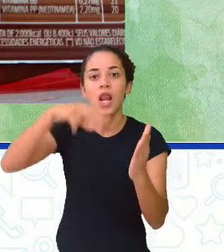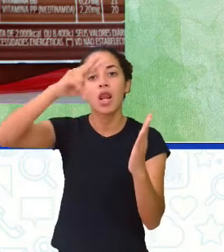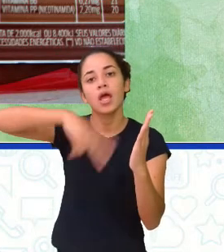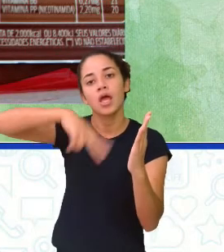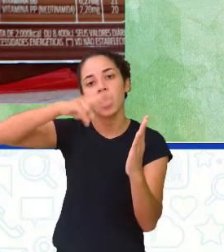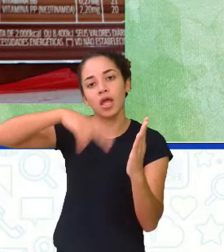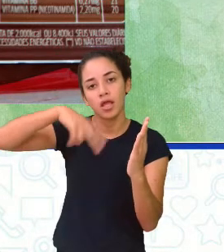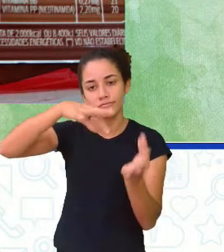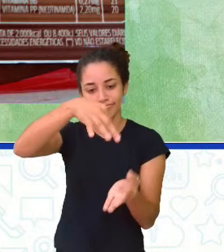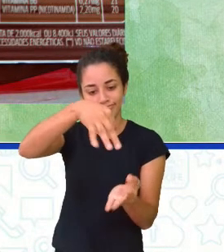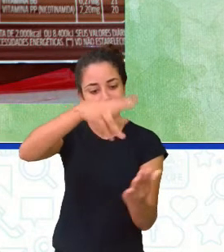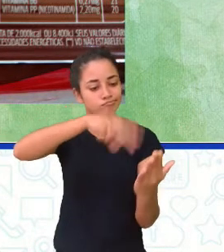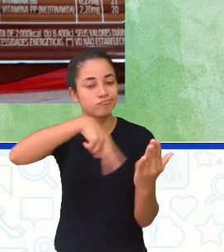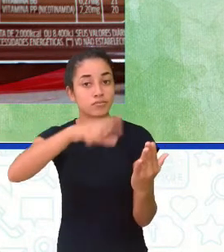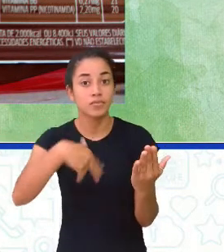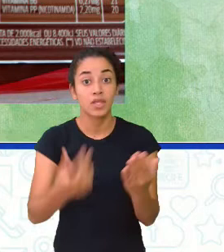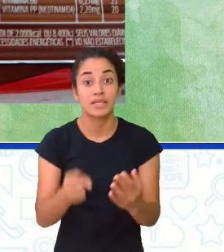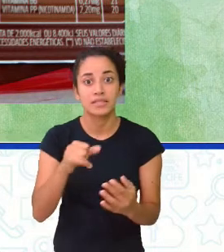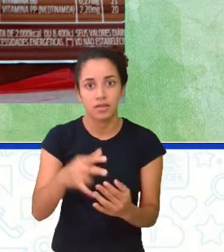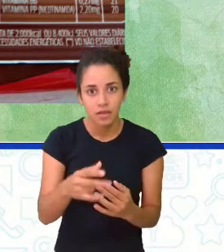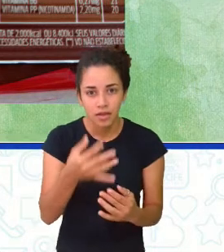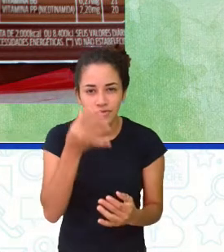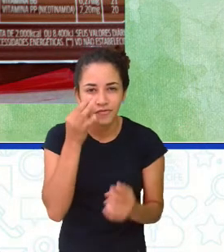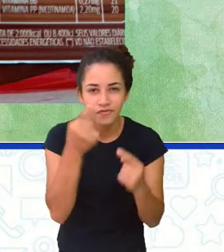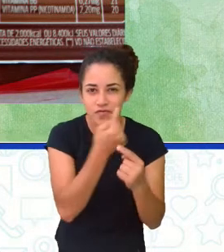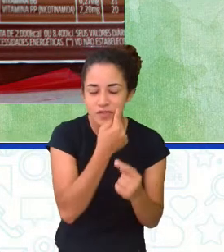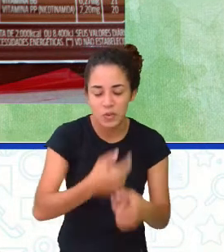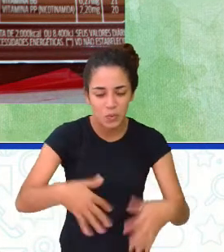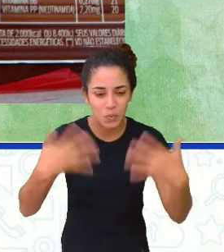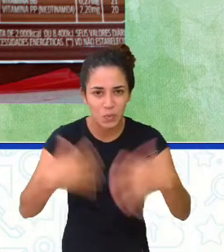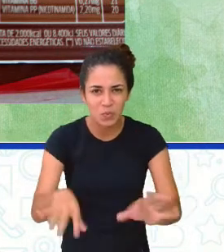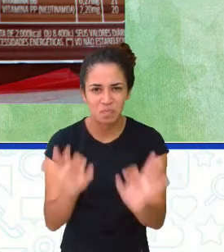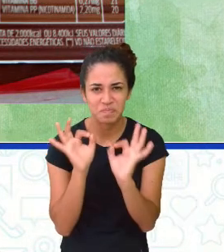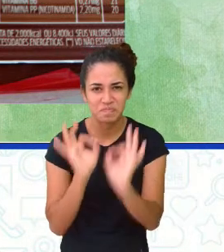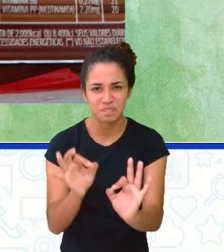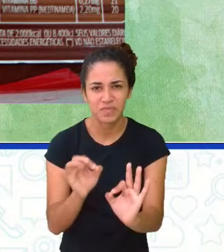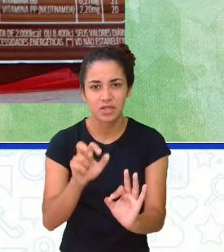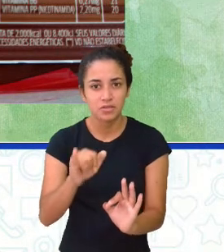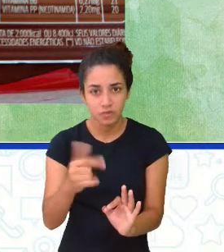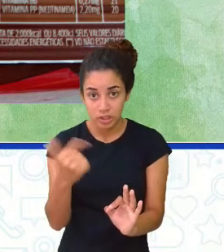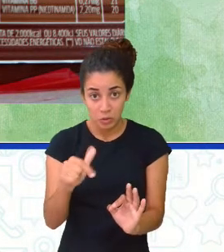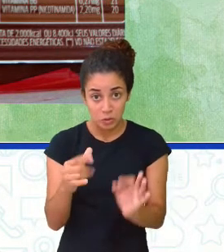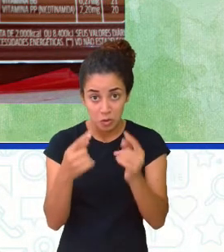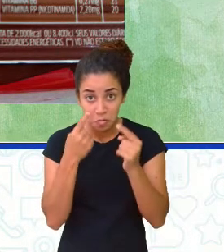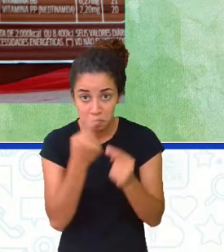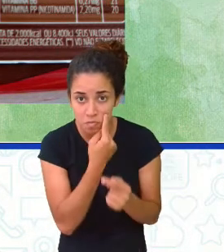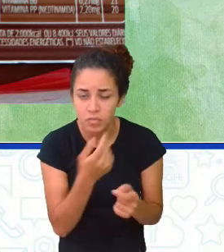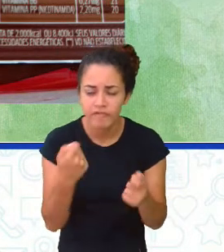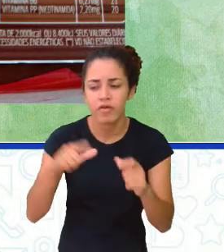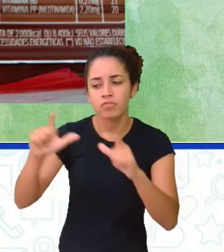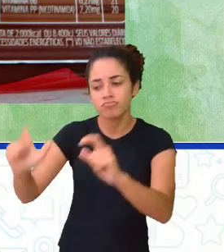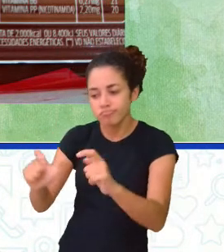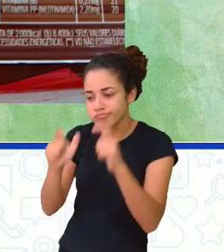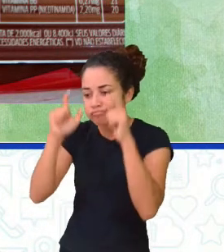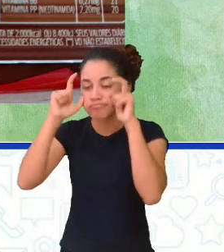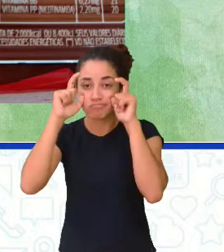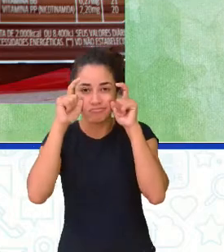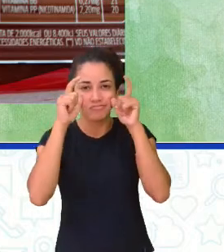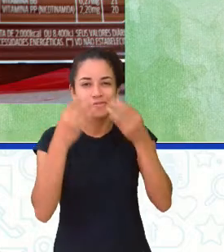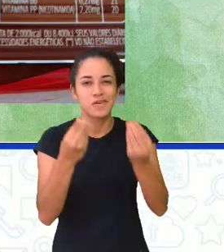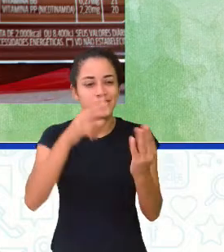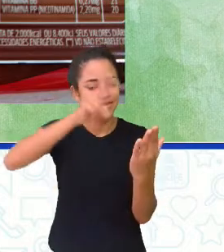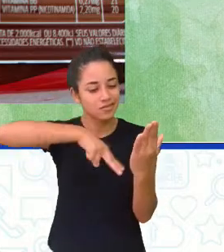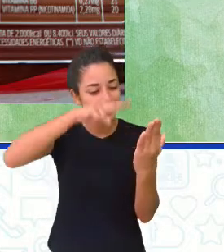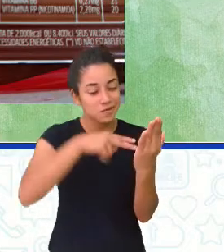rótulos. E vocês, com a boa visão, que eu sei que muitos têm, e aqueles que não têm, vão procurar o óculos, né? Vão procurar fazer para a gente poder